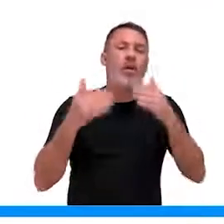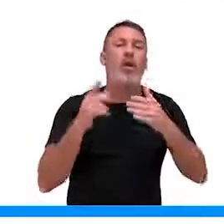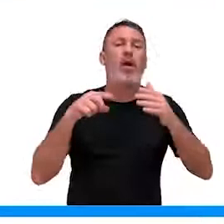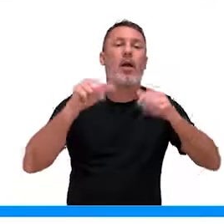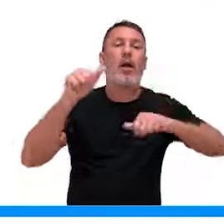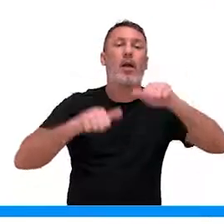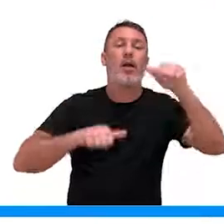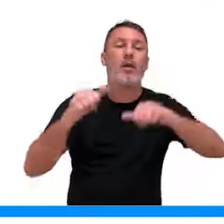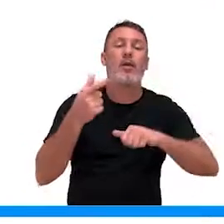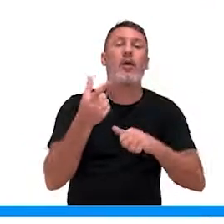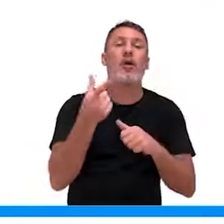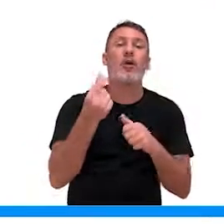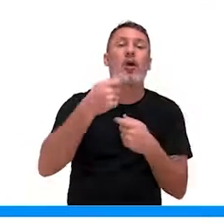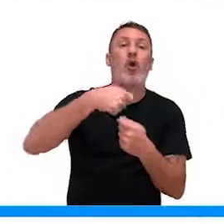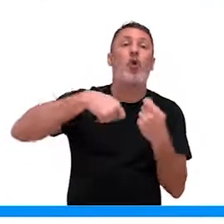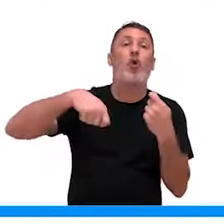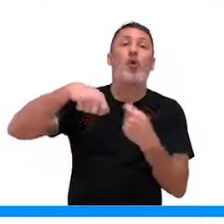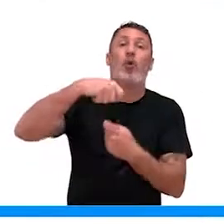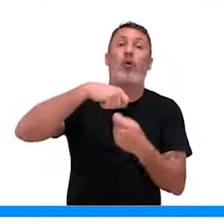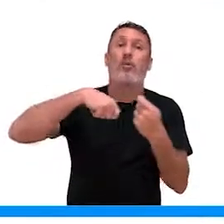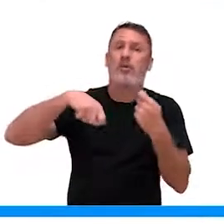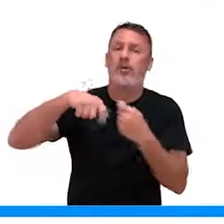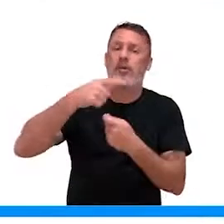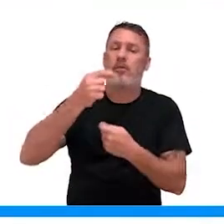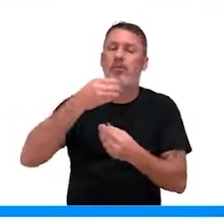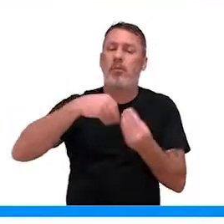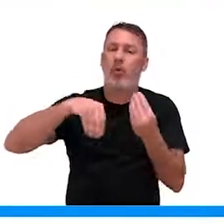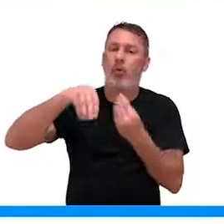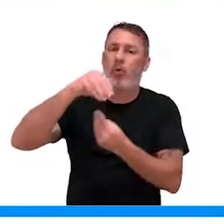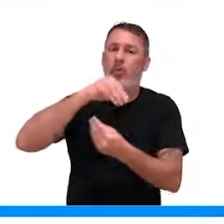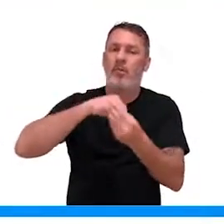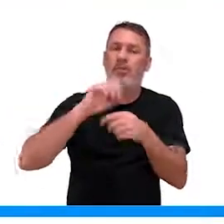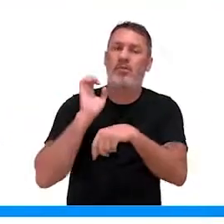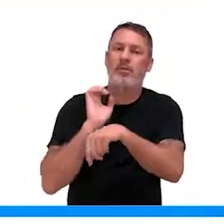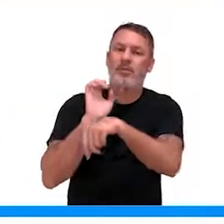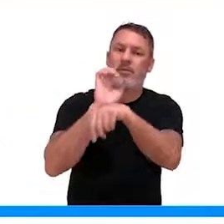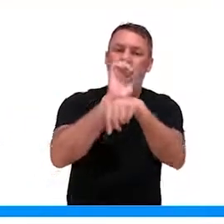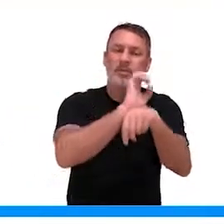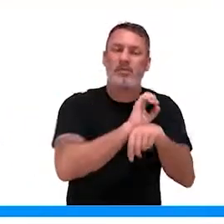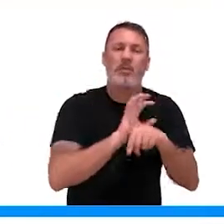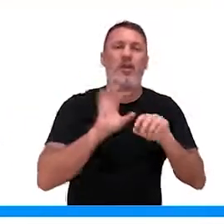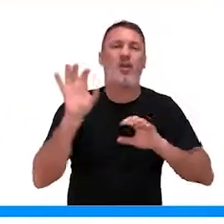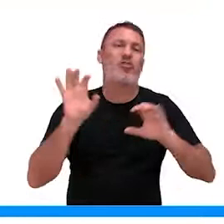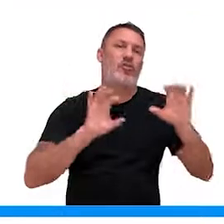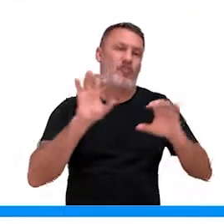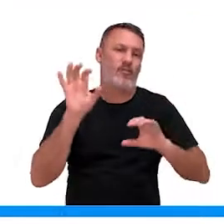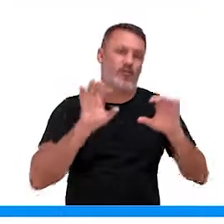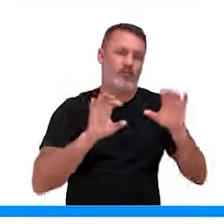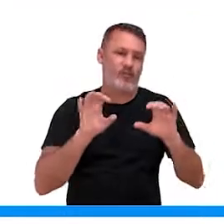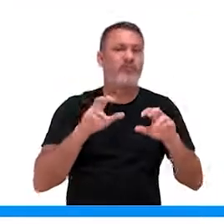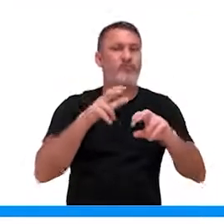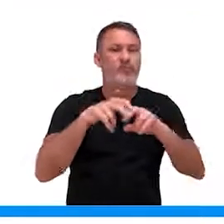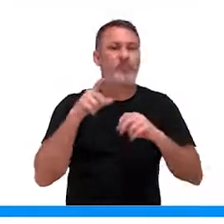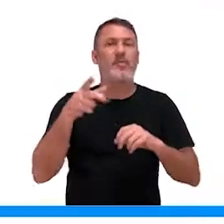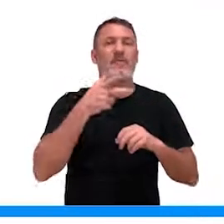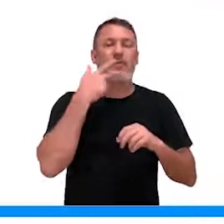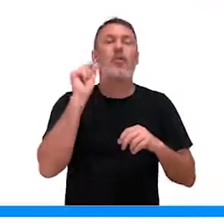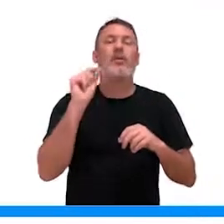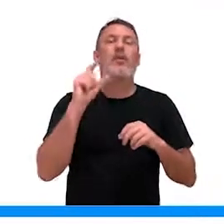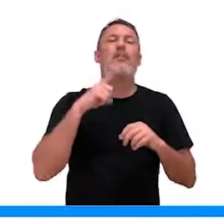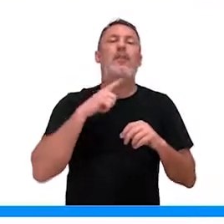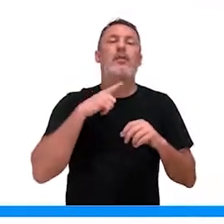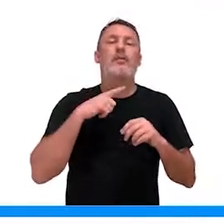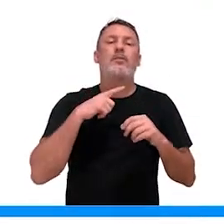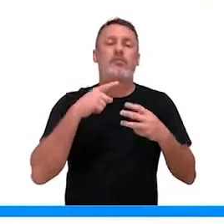análises econômicas dos estados, das regiões brasileiras. E, sendo assim, ele define,